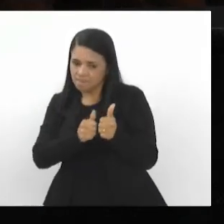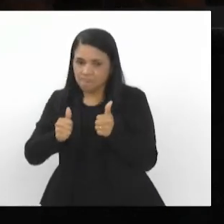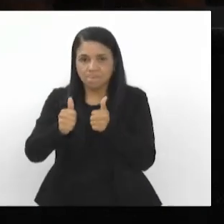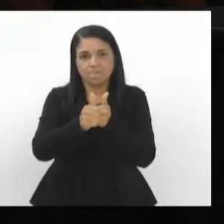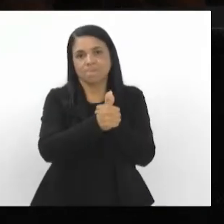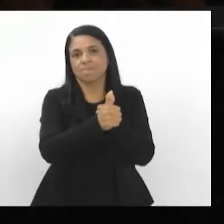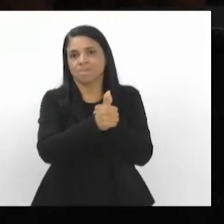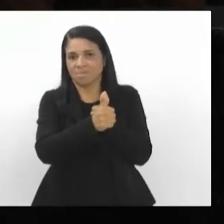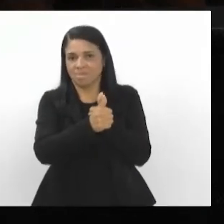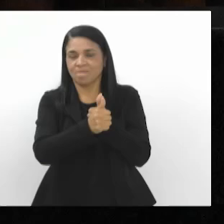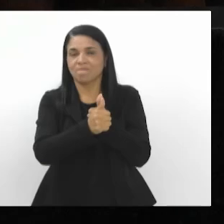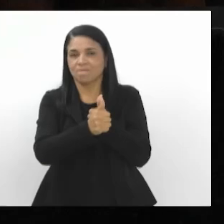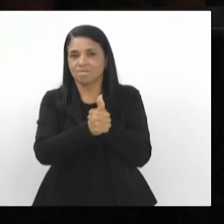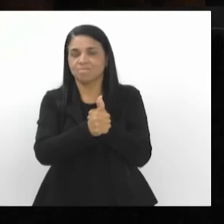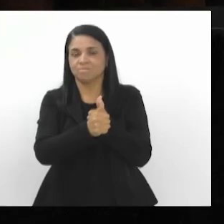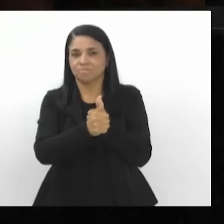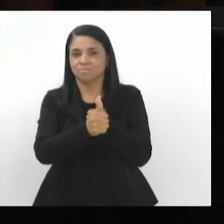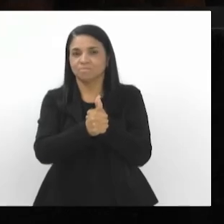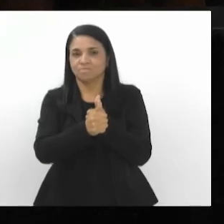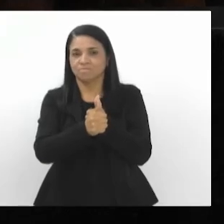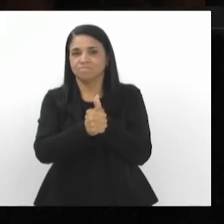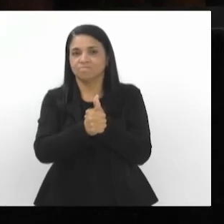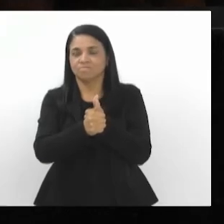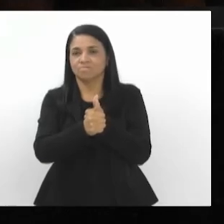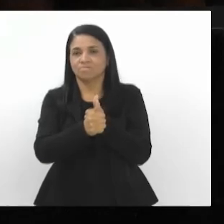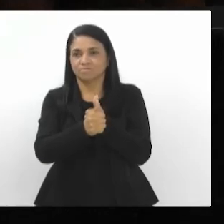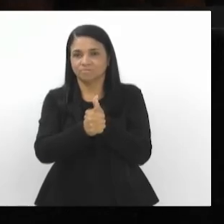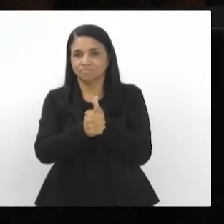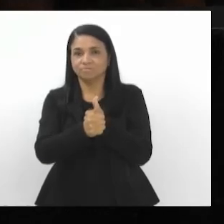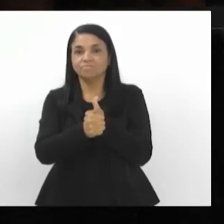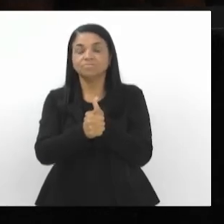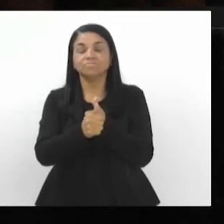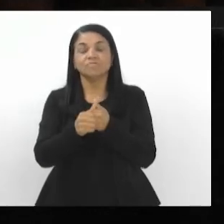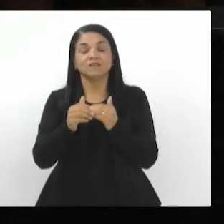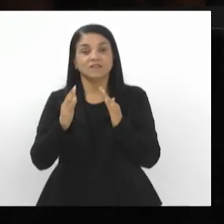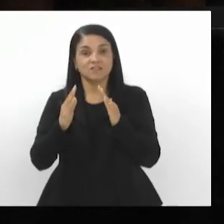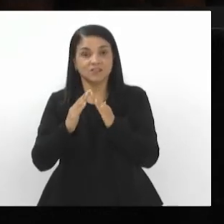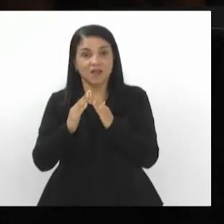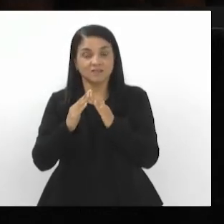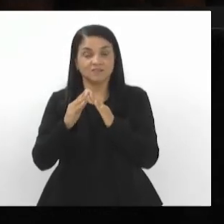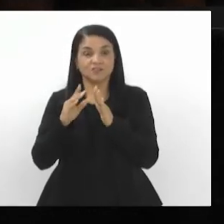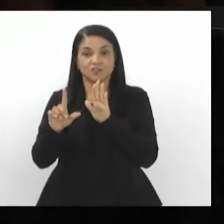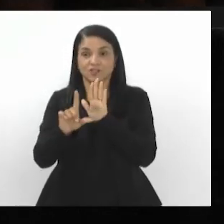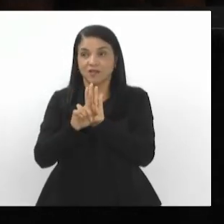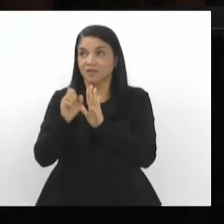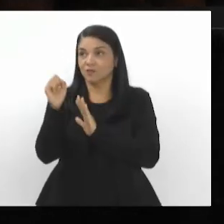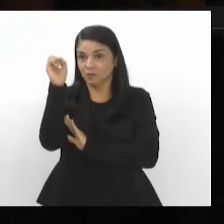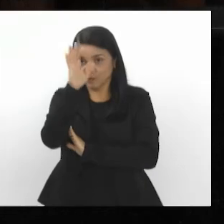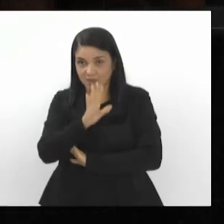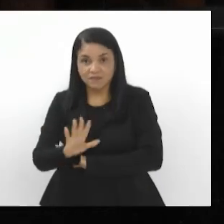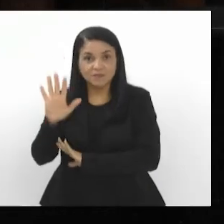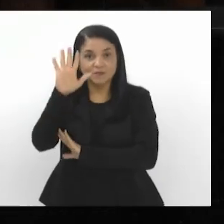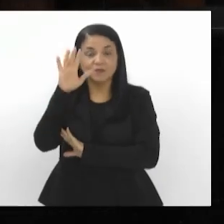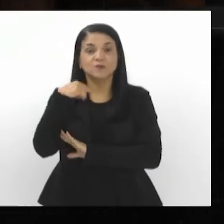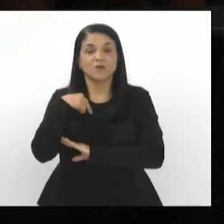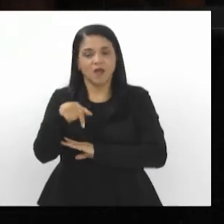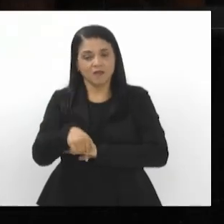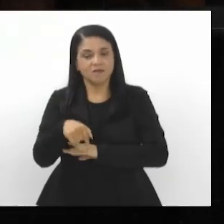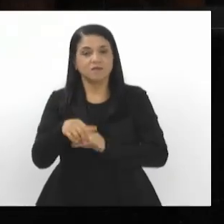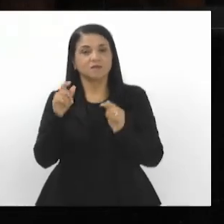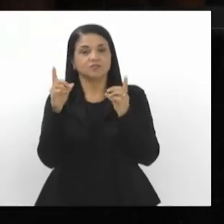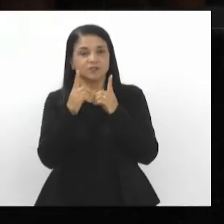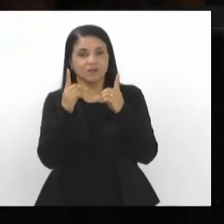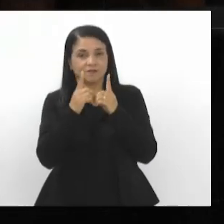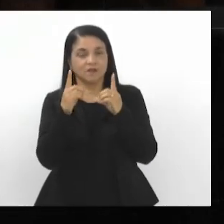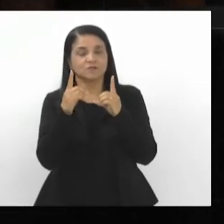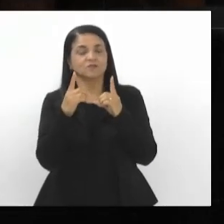à frente das casas legislativas do Brasil, podendo atender aqui e acolher a partir da Sala